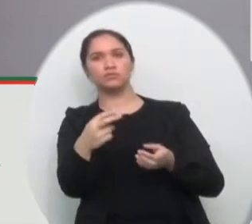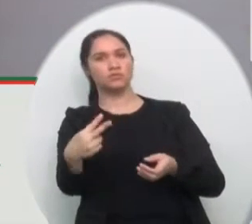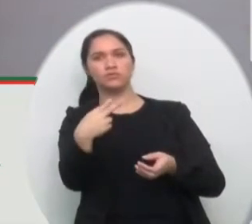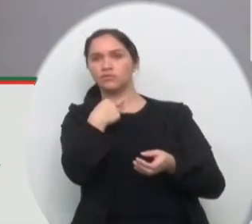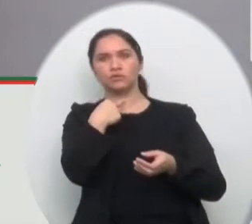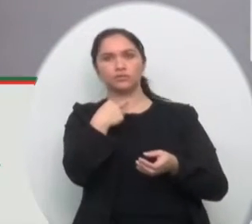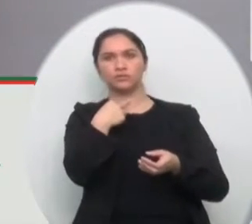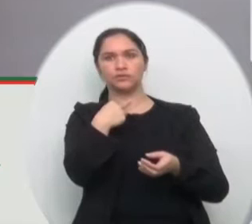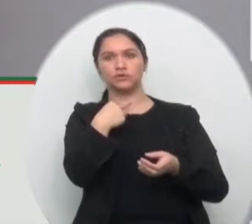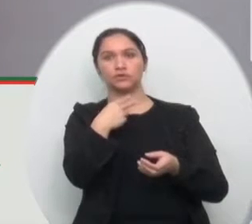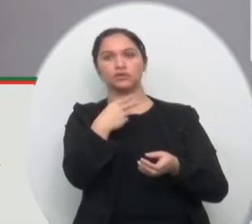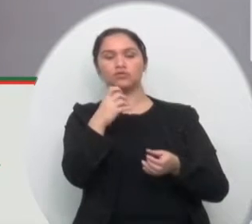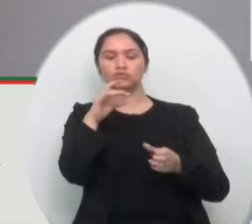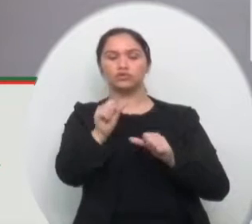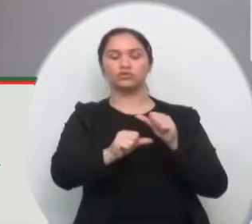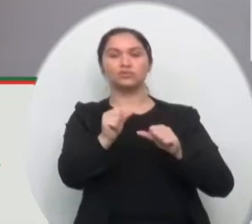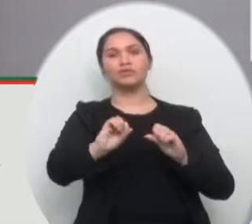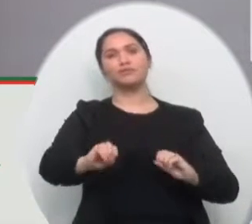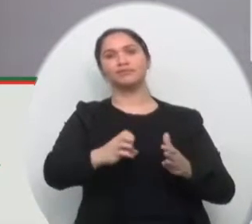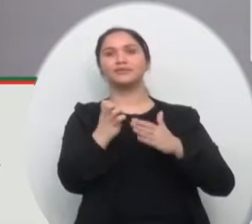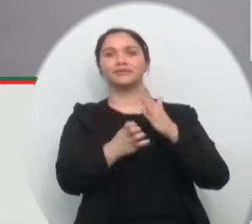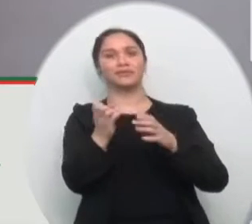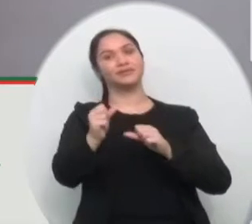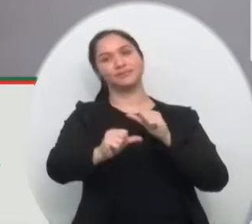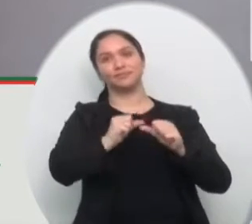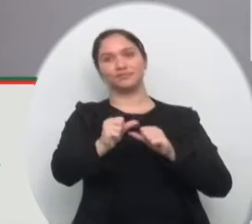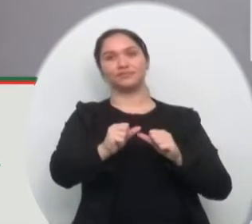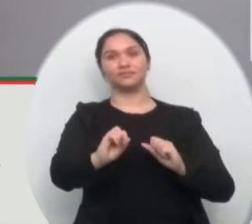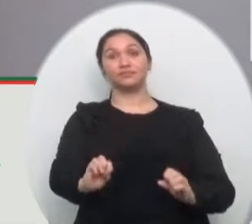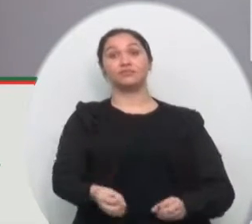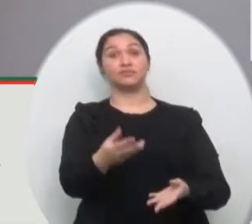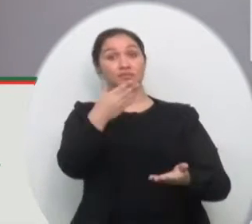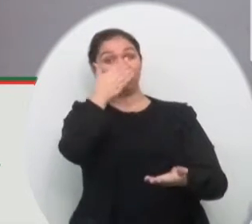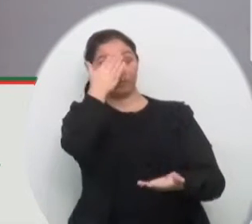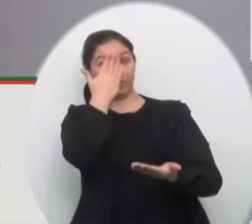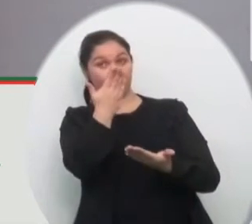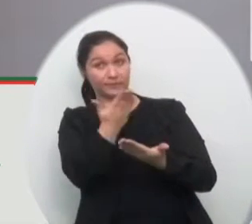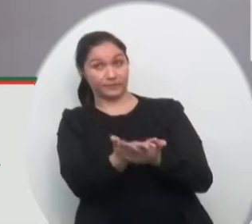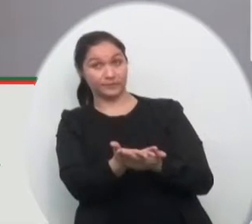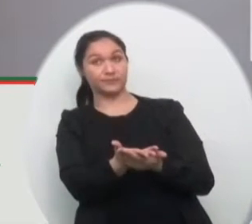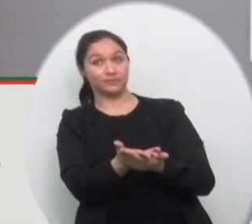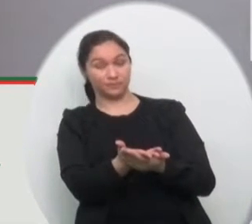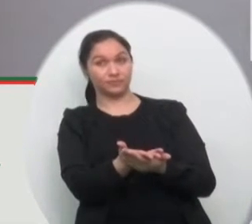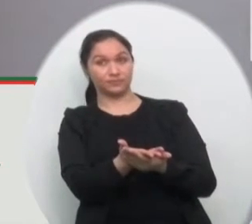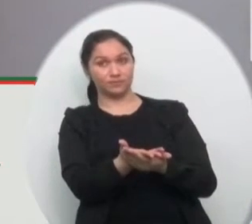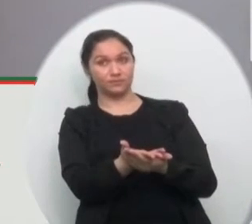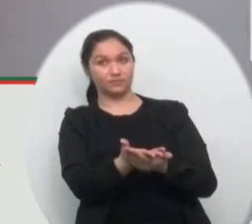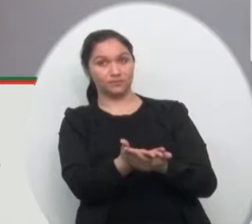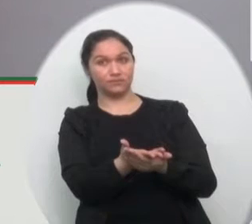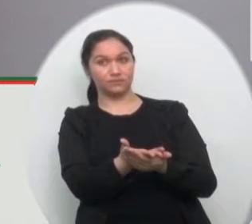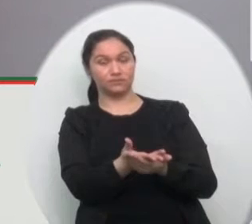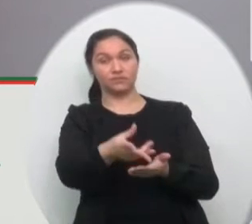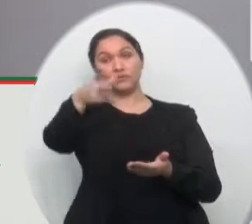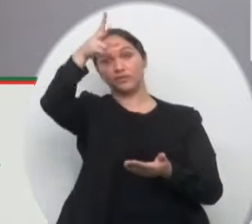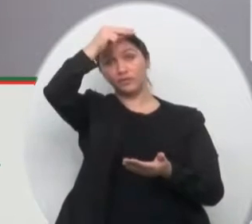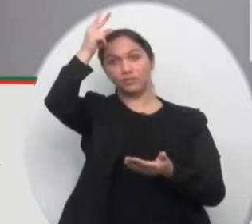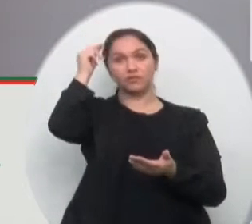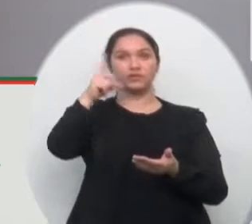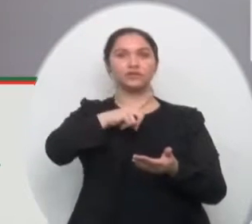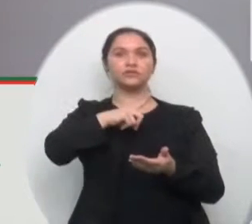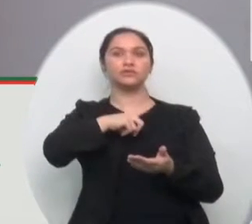se tiver uma penalidade mais rígida, no sentido de pagamento mesmo, sair do bolso dessa empresa. Né?